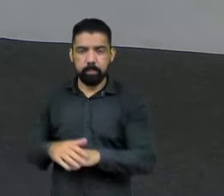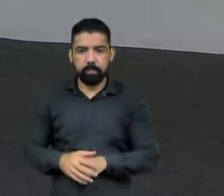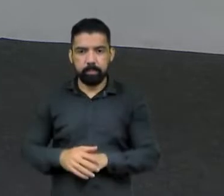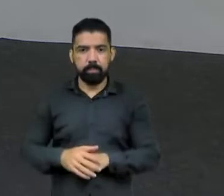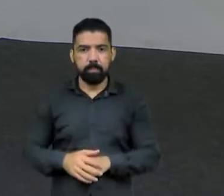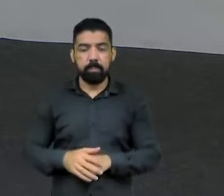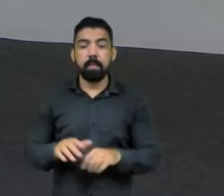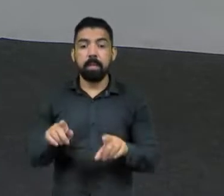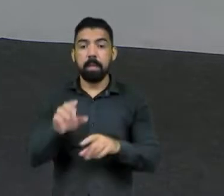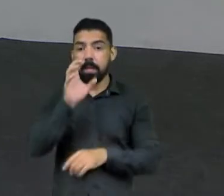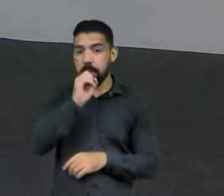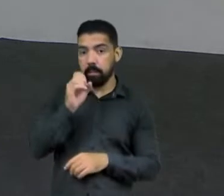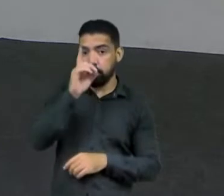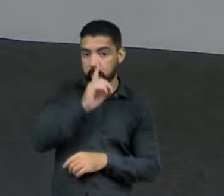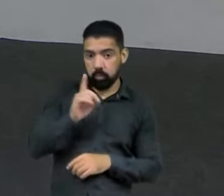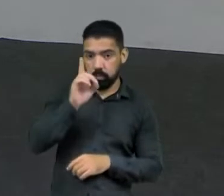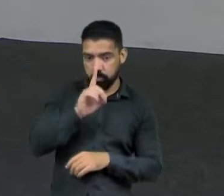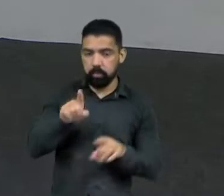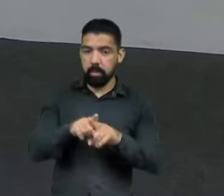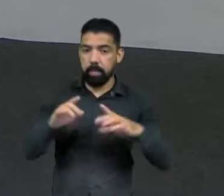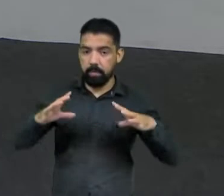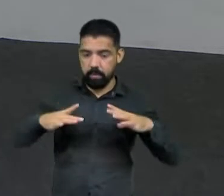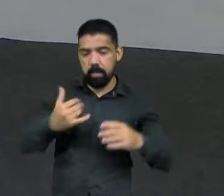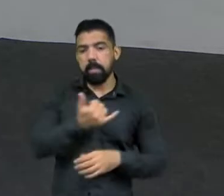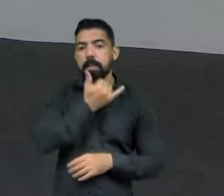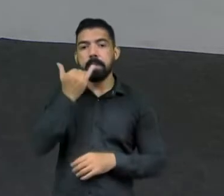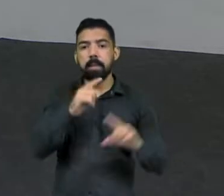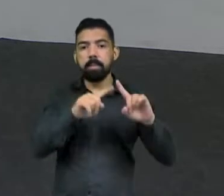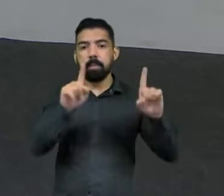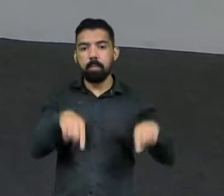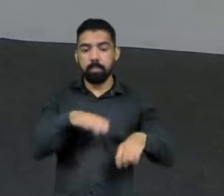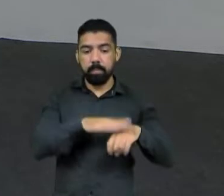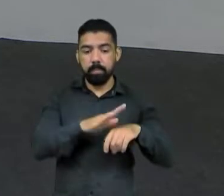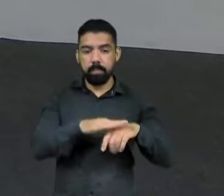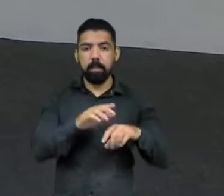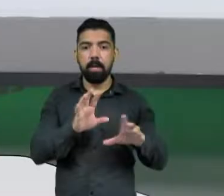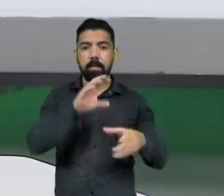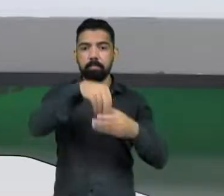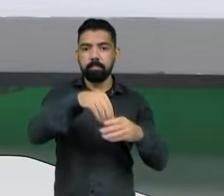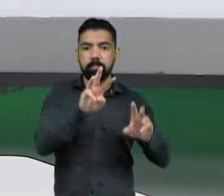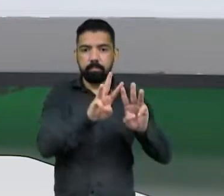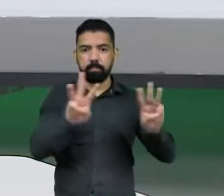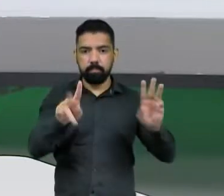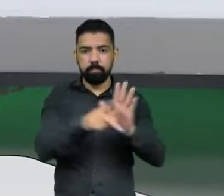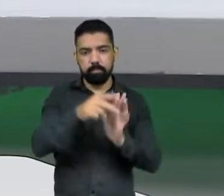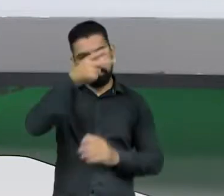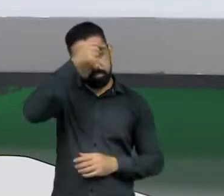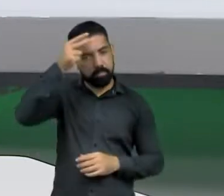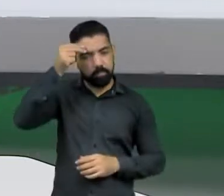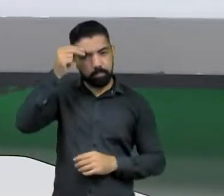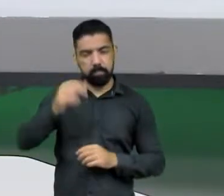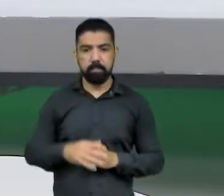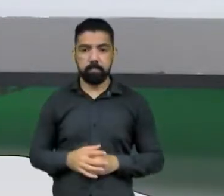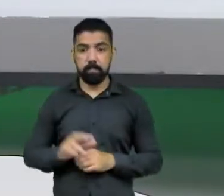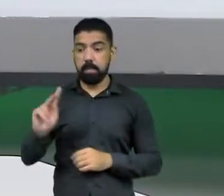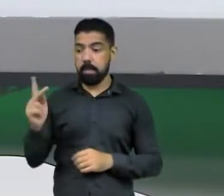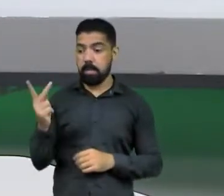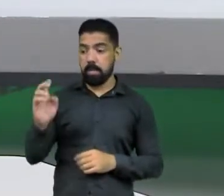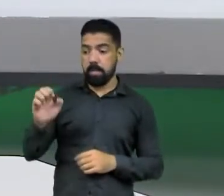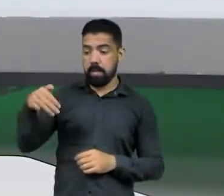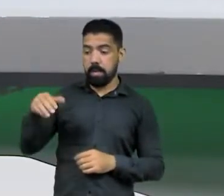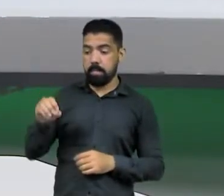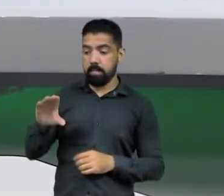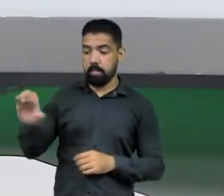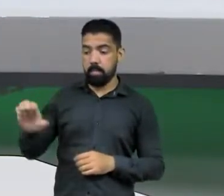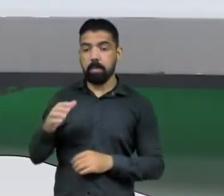ocorre de acordo com a programação, que é sempre divulgada no site da Prefeitura. O Hemosse convoca doadores para aumentar